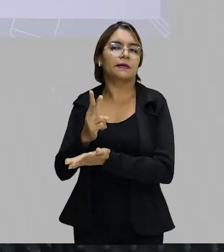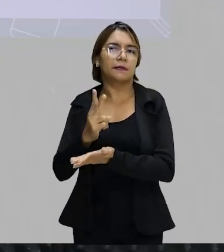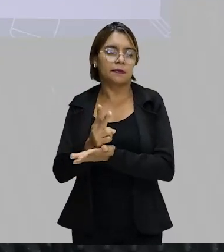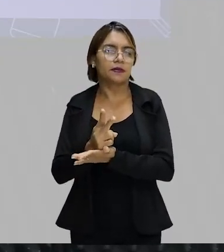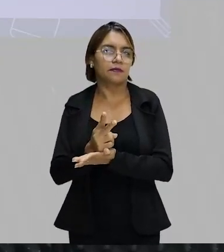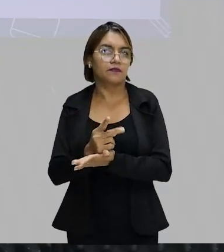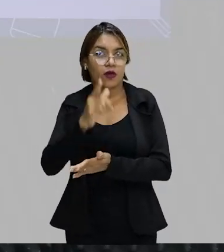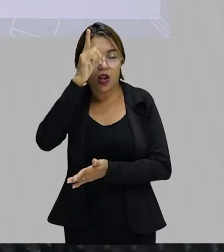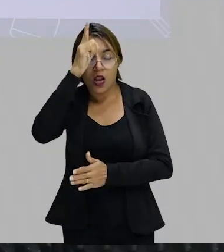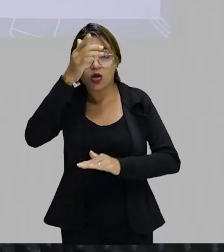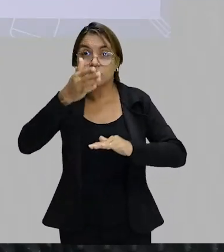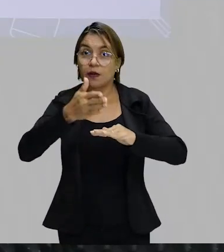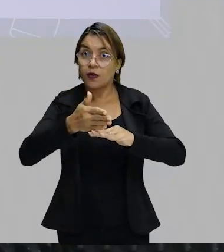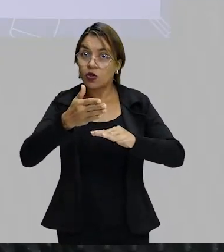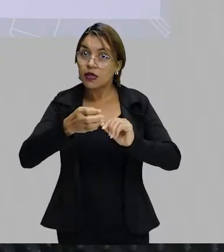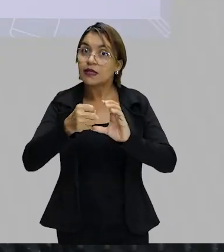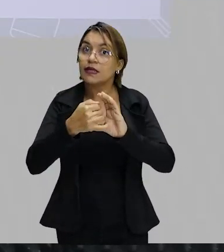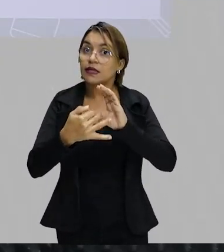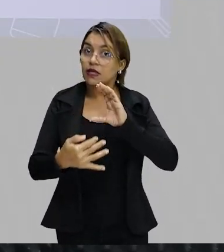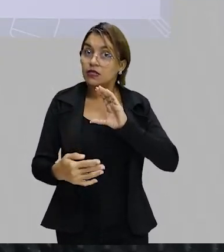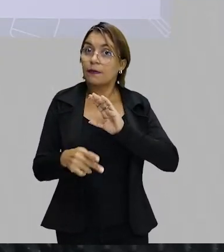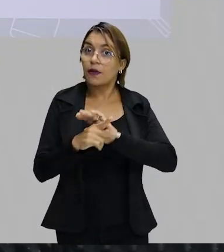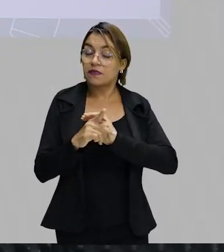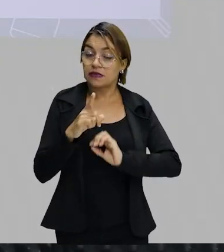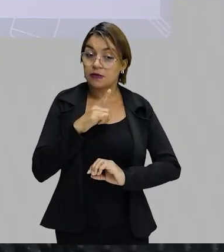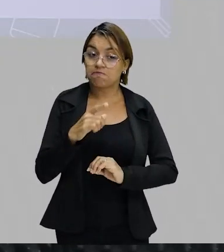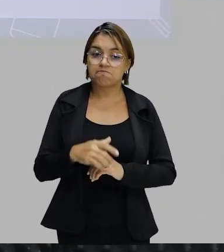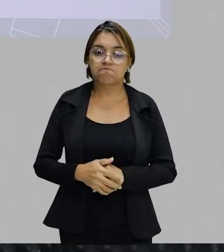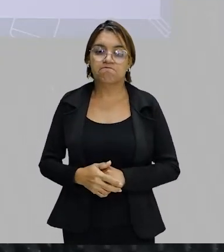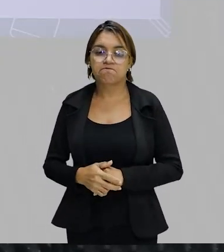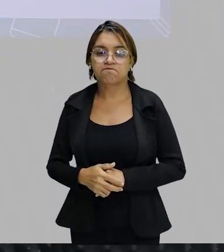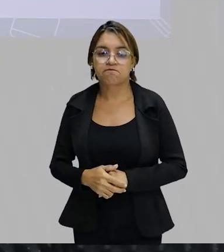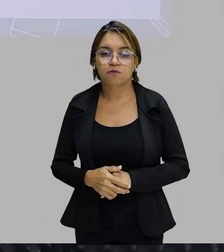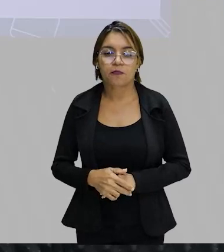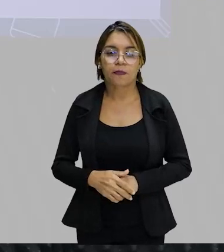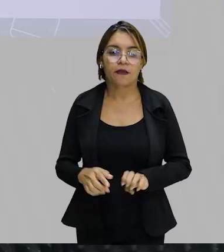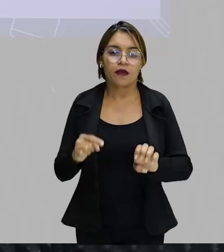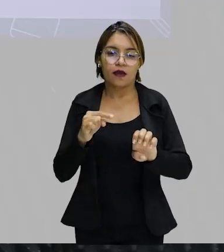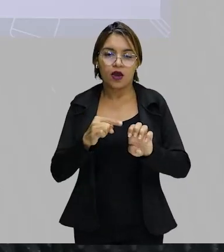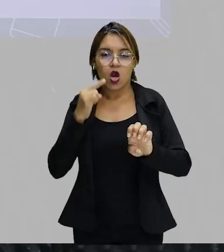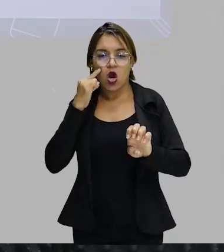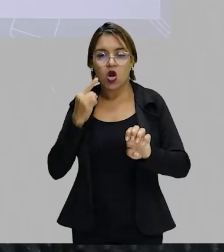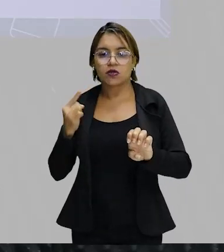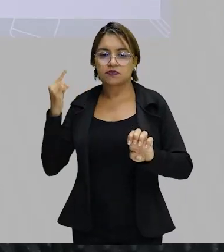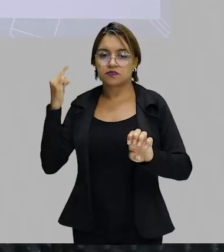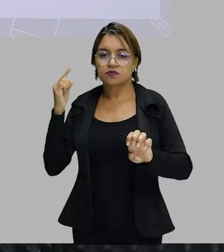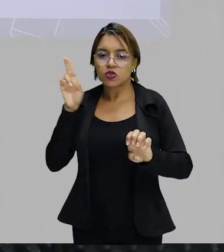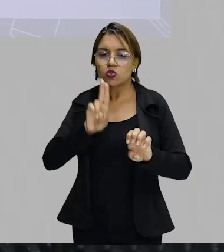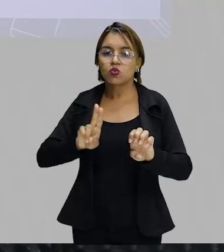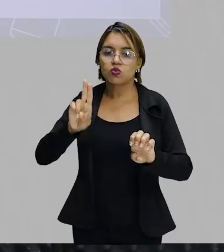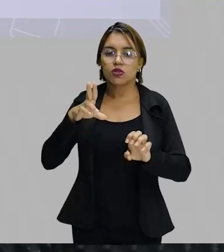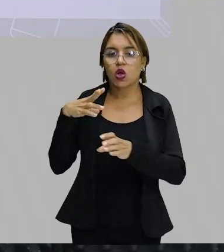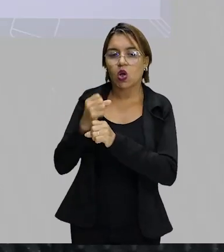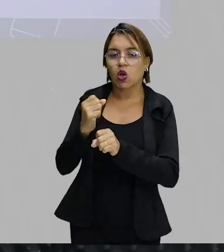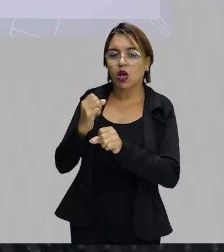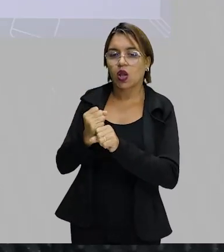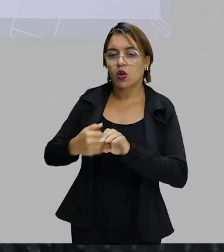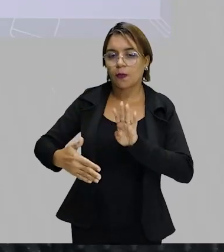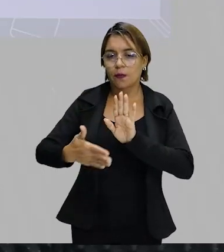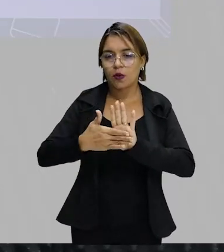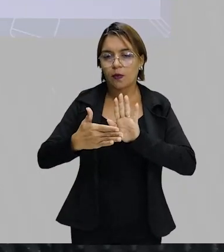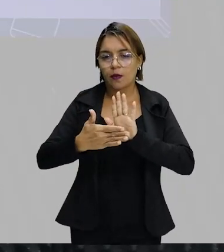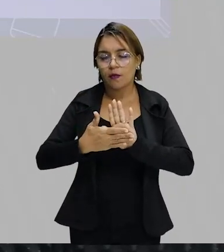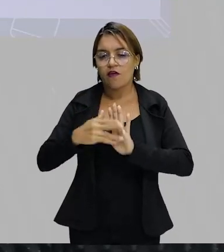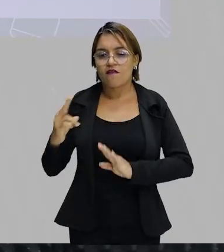lógica moderna ela tem esta característica. Usa o cálculo de proposições e estabelece valores